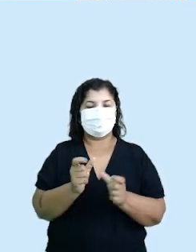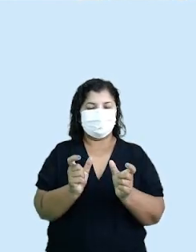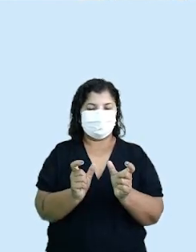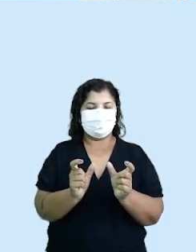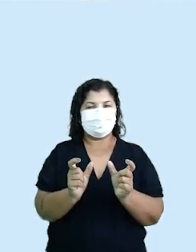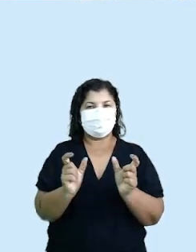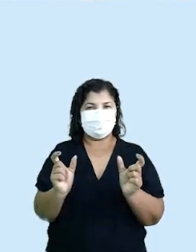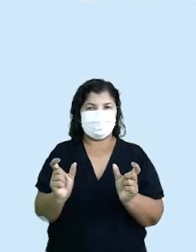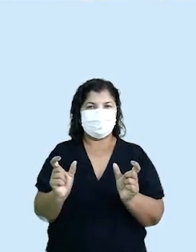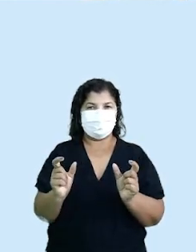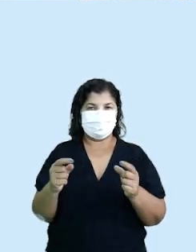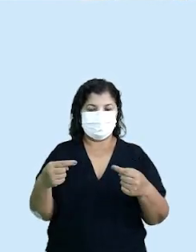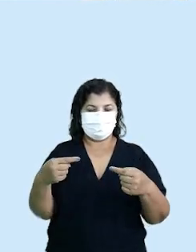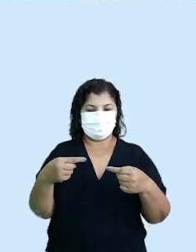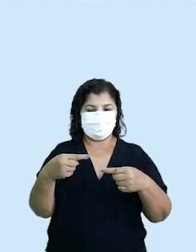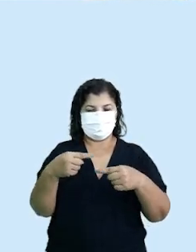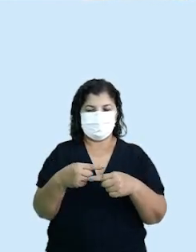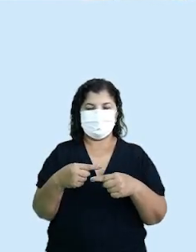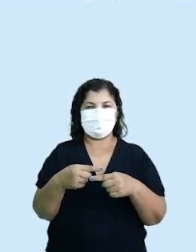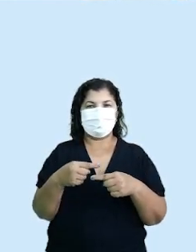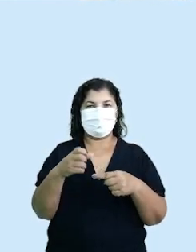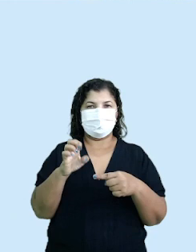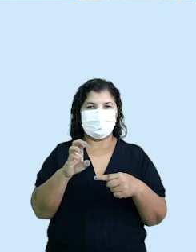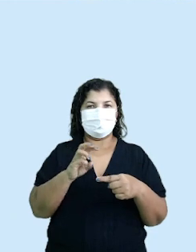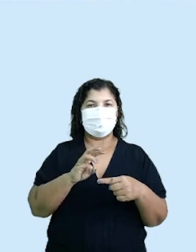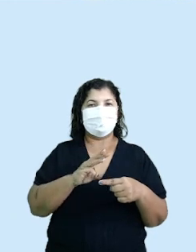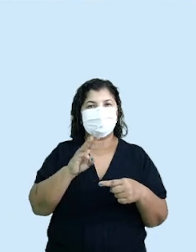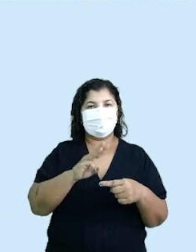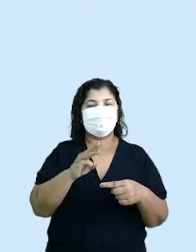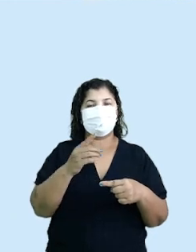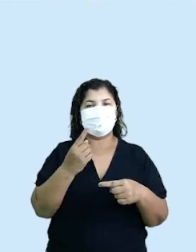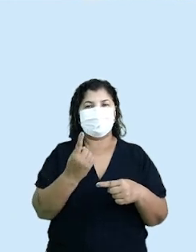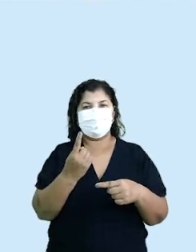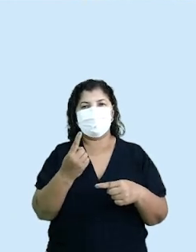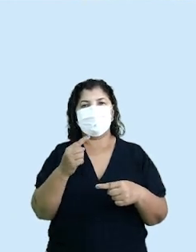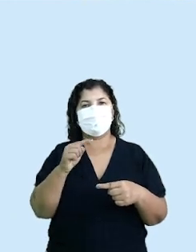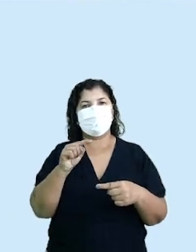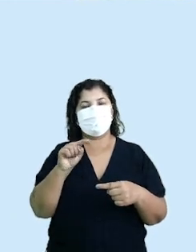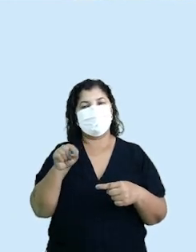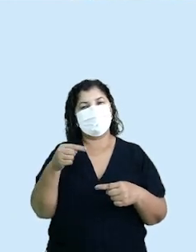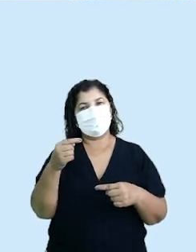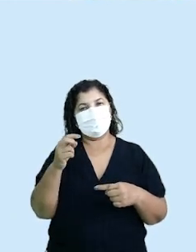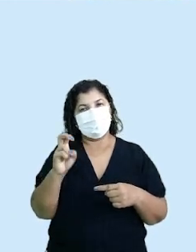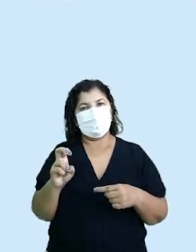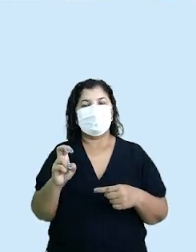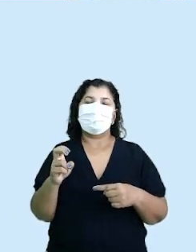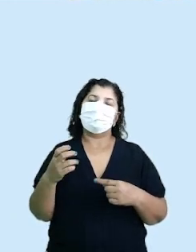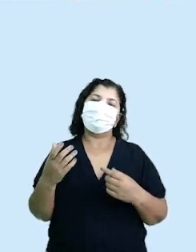cada pilha dessa tem 1,5 volt de DDP, na